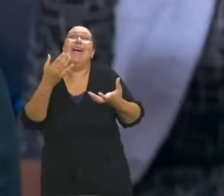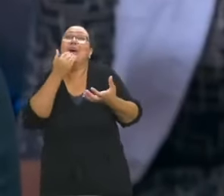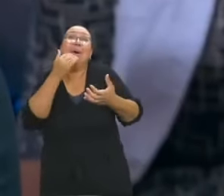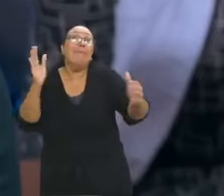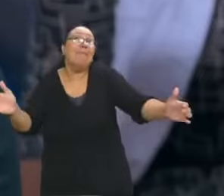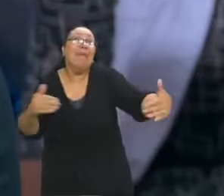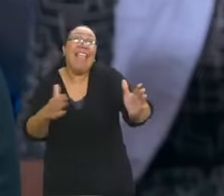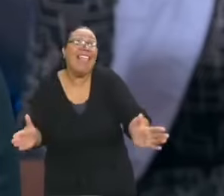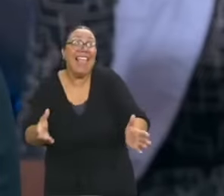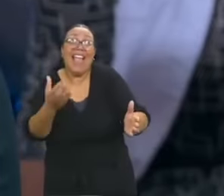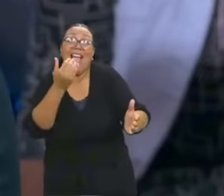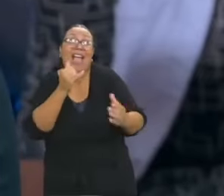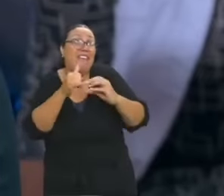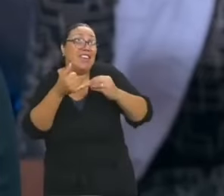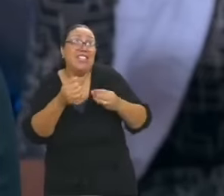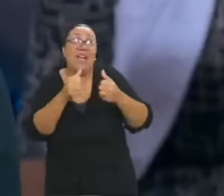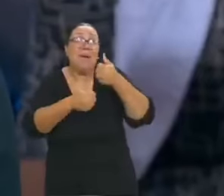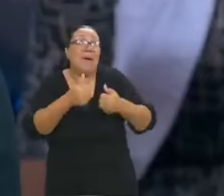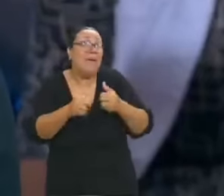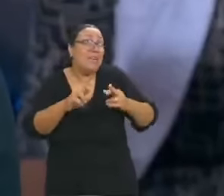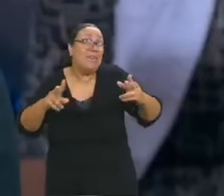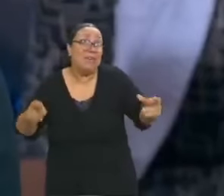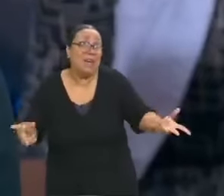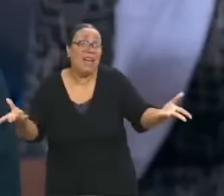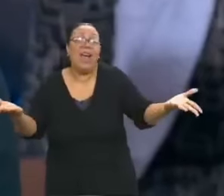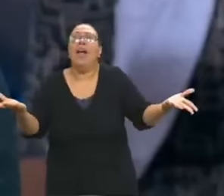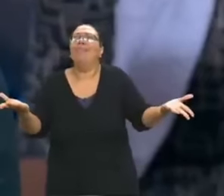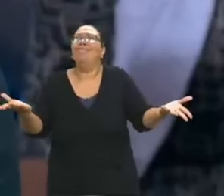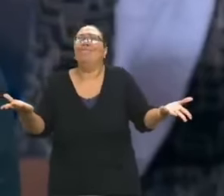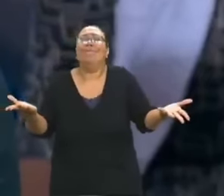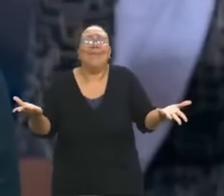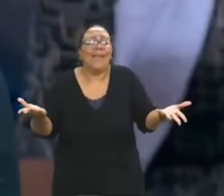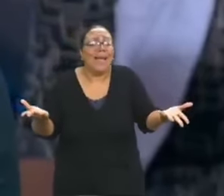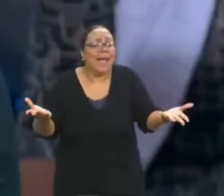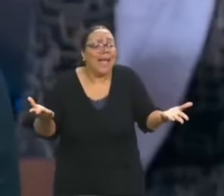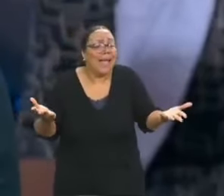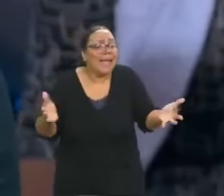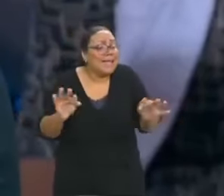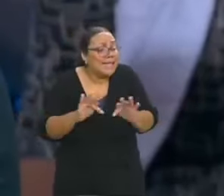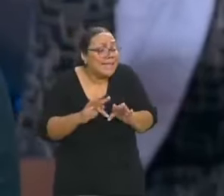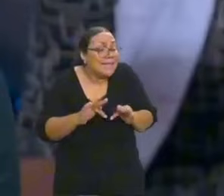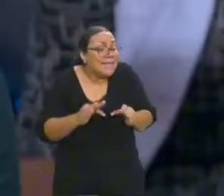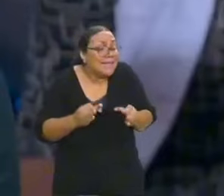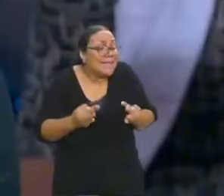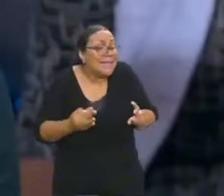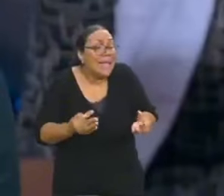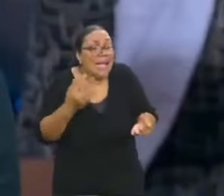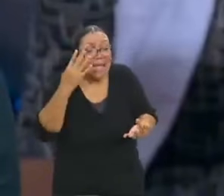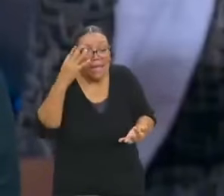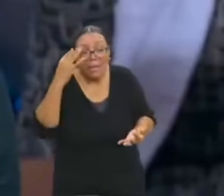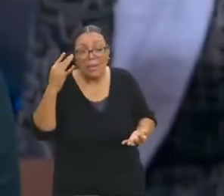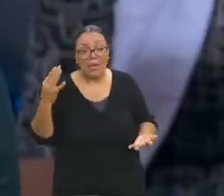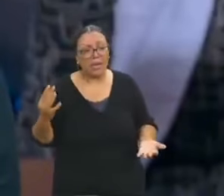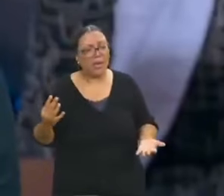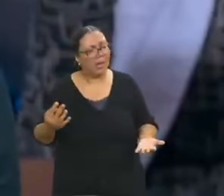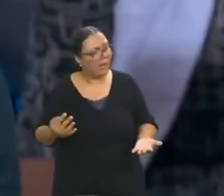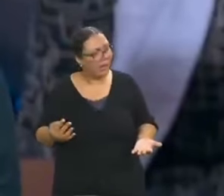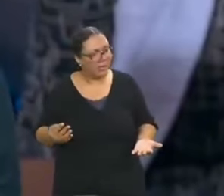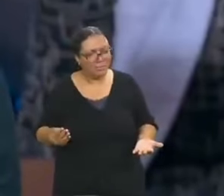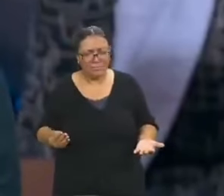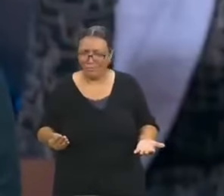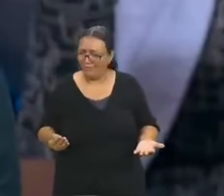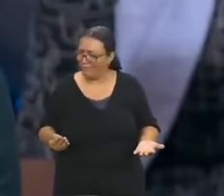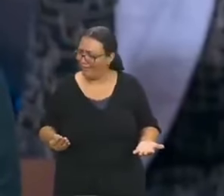básica. O meu sonho... E assim, eram sonhos tão aleatórios e tão pequenos, pareciam... E naquele momento ali,